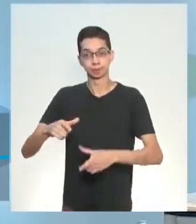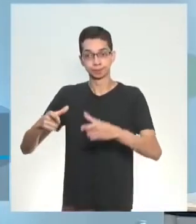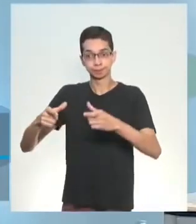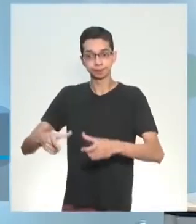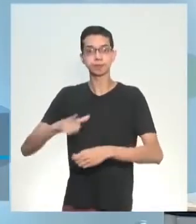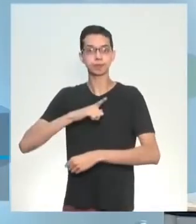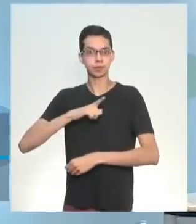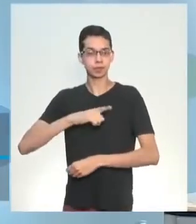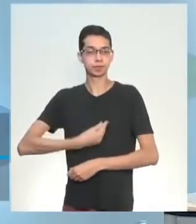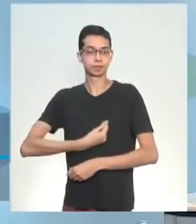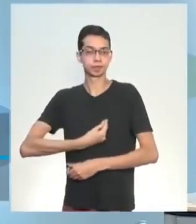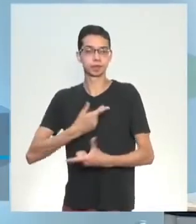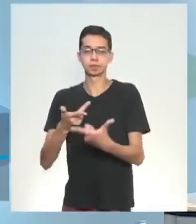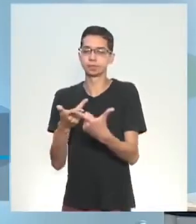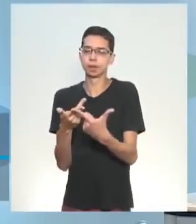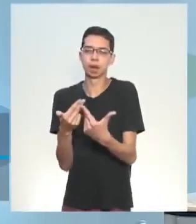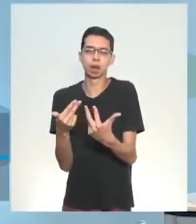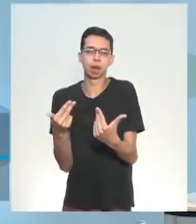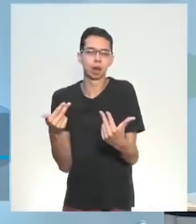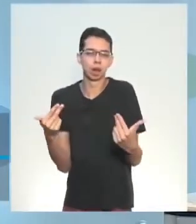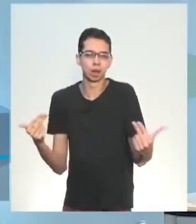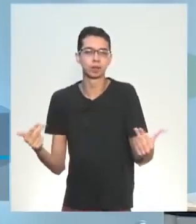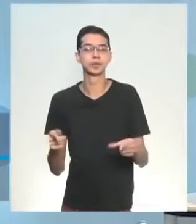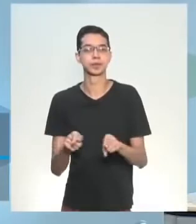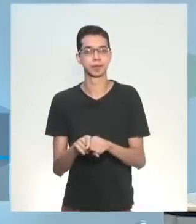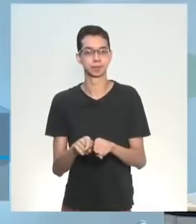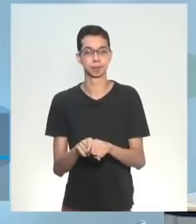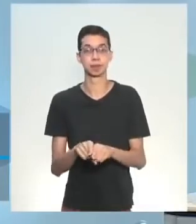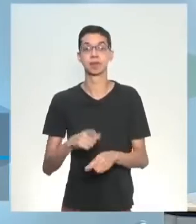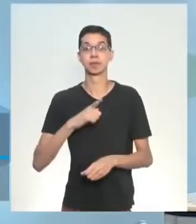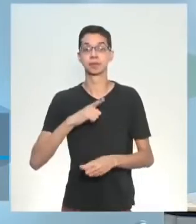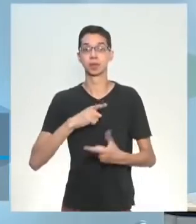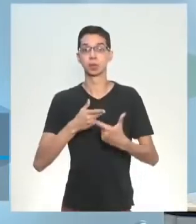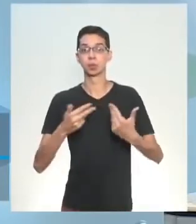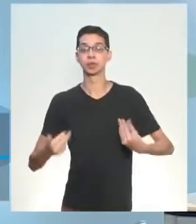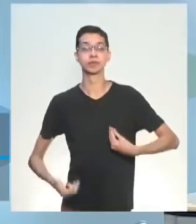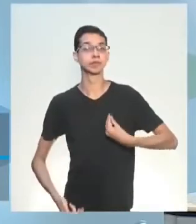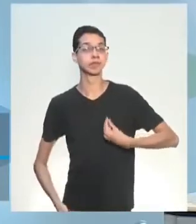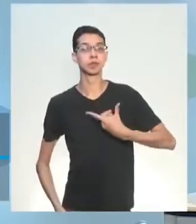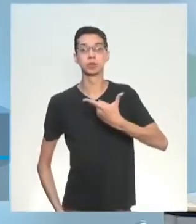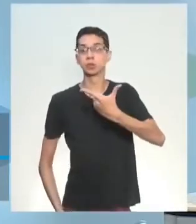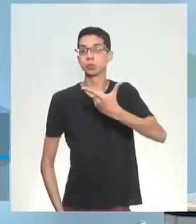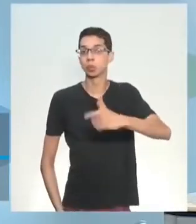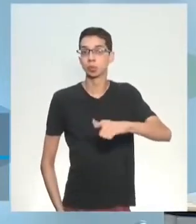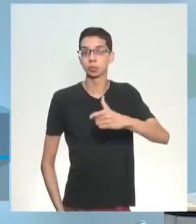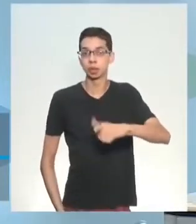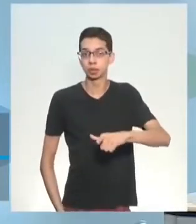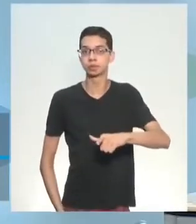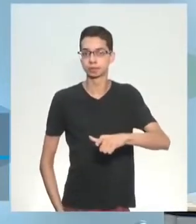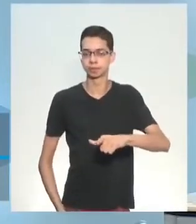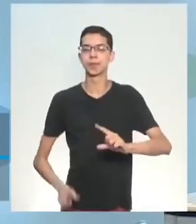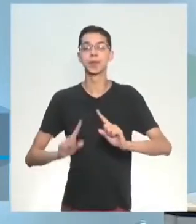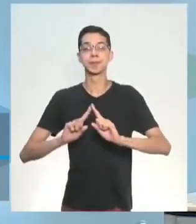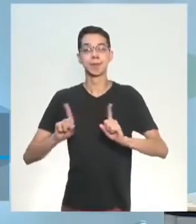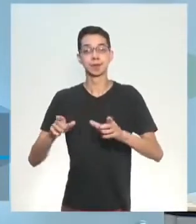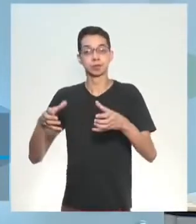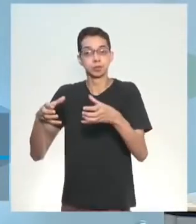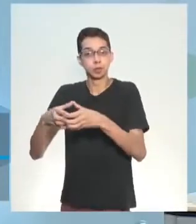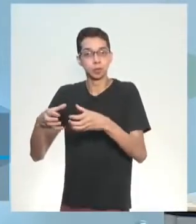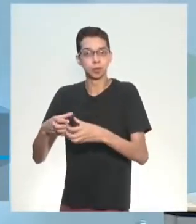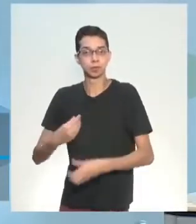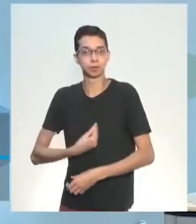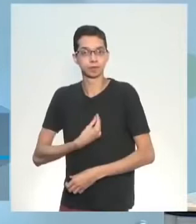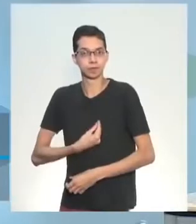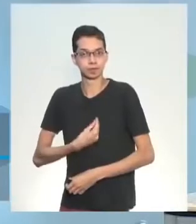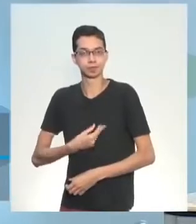vivos e você vai ter, então, coisas não vivas onde esses seres vivos vivem. Tá? E aí eu vou